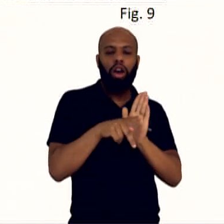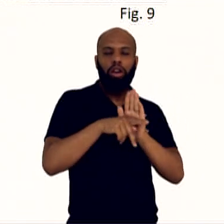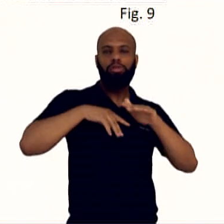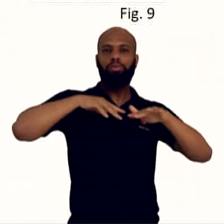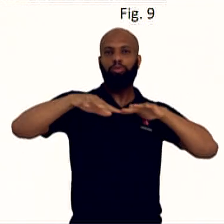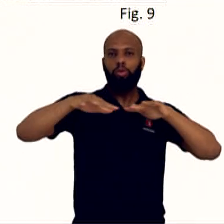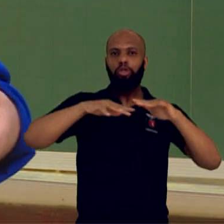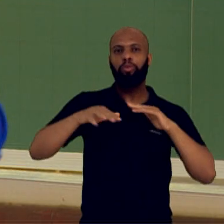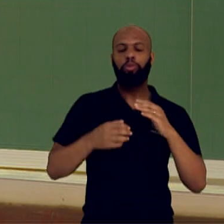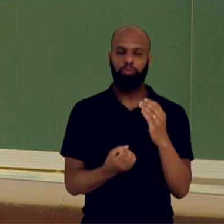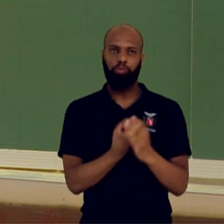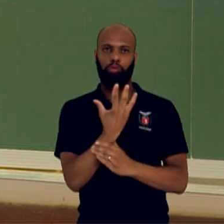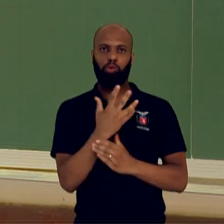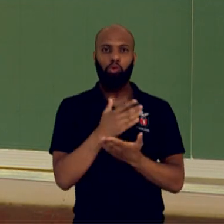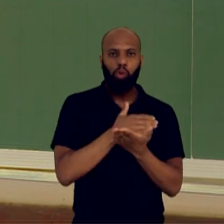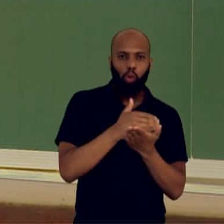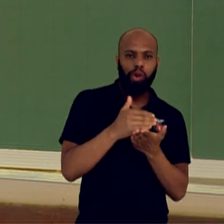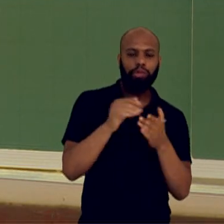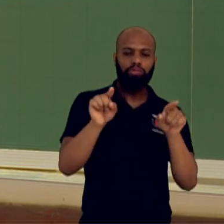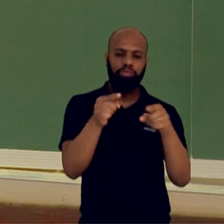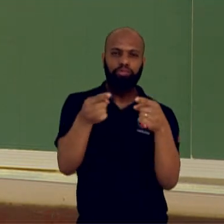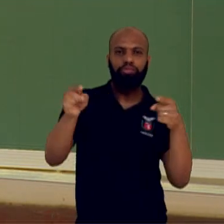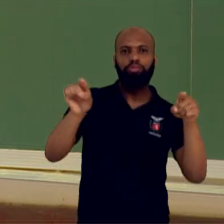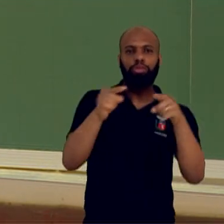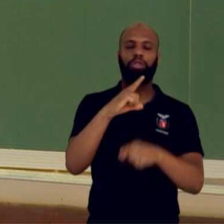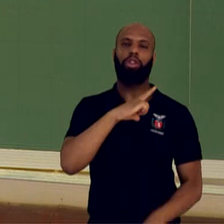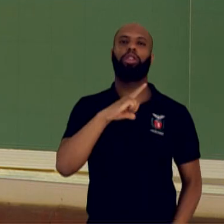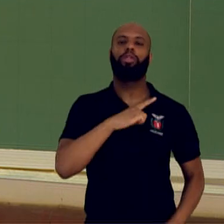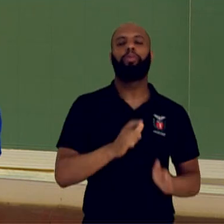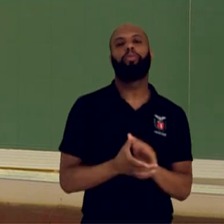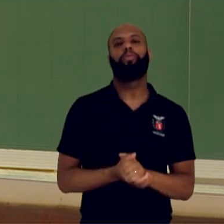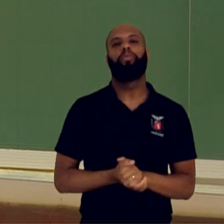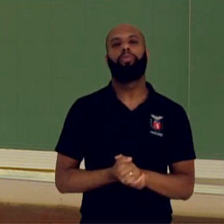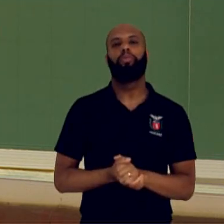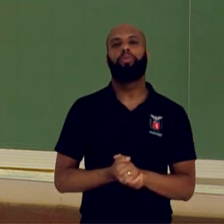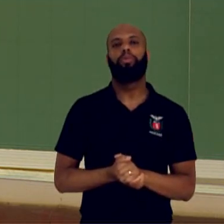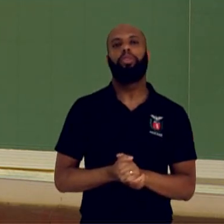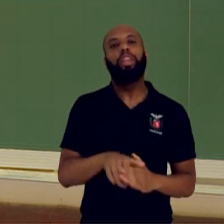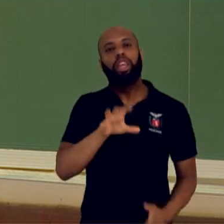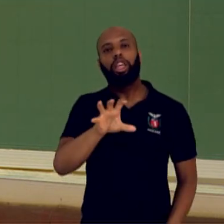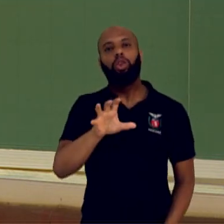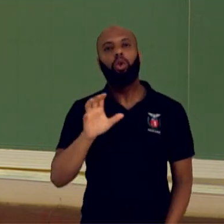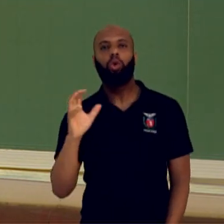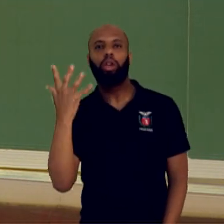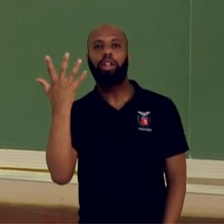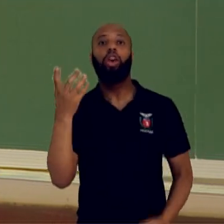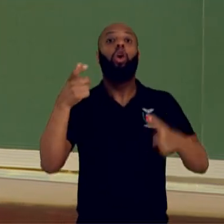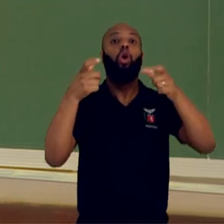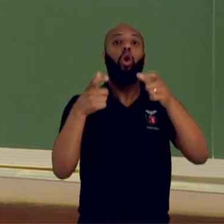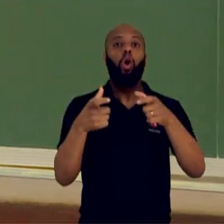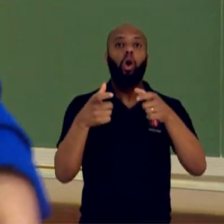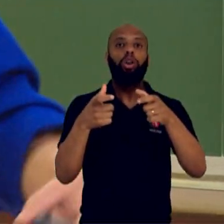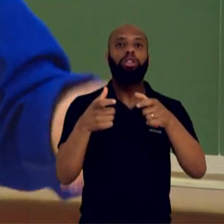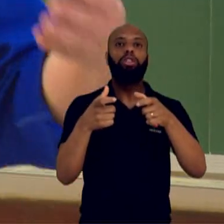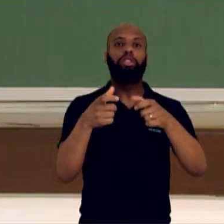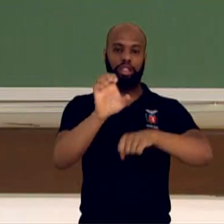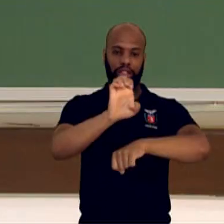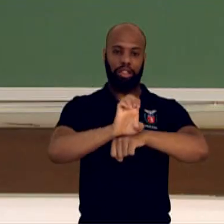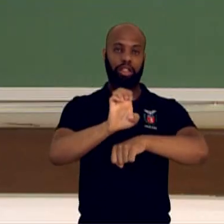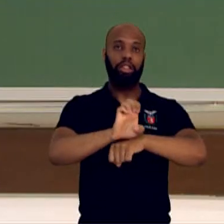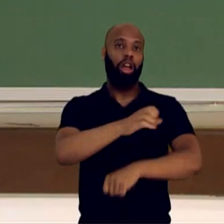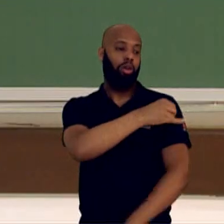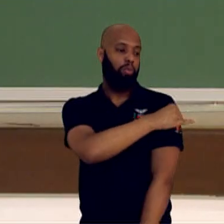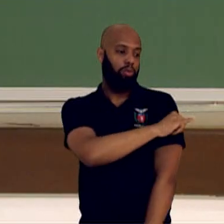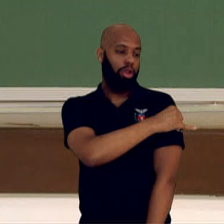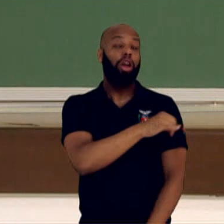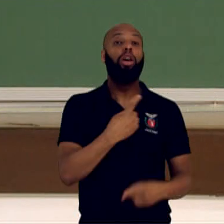eles criaram ali, começa a tocar, né? E isso começou a acontecer lá no Rio de Janeiro. Por quê? Porque chegou